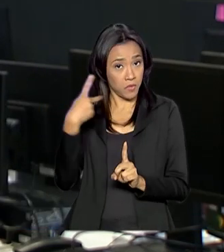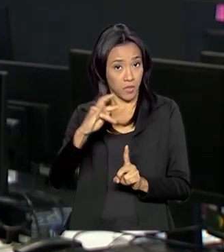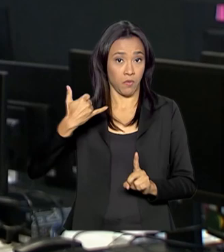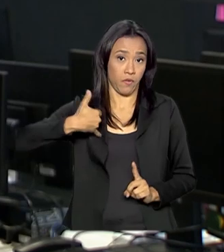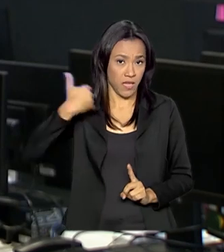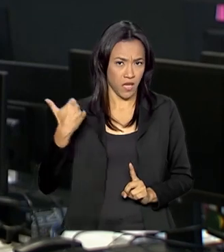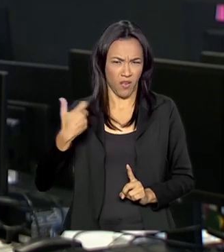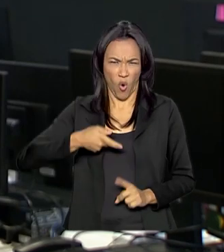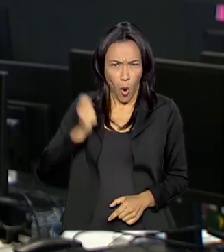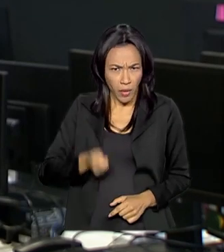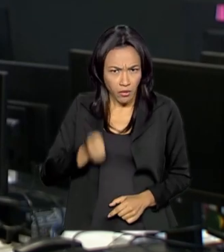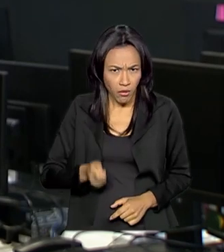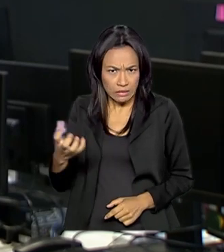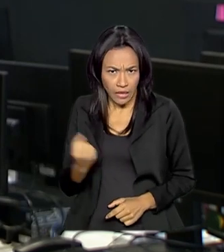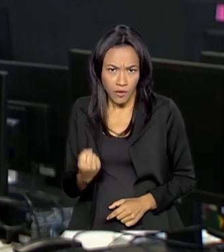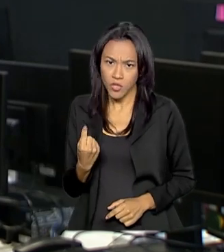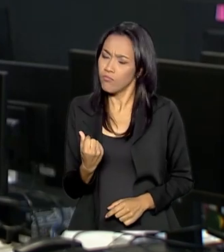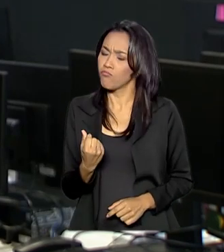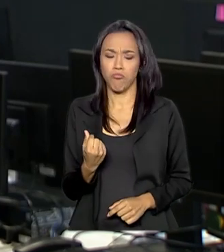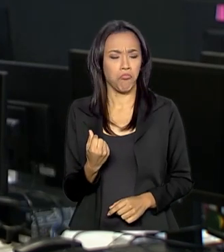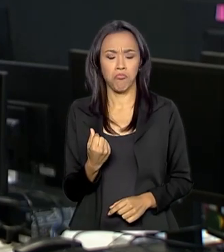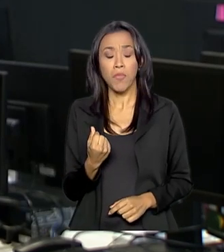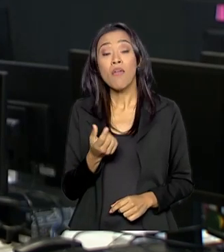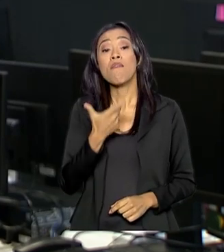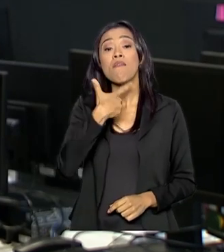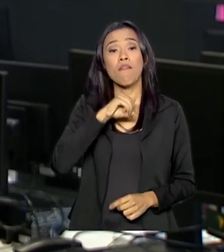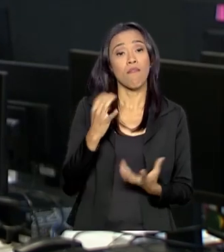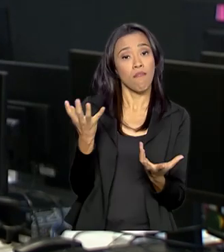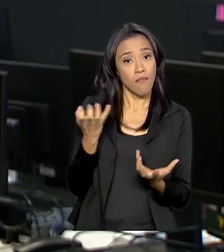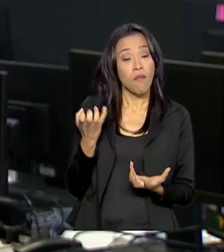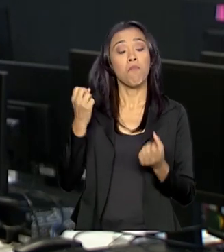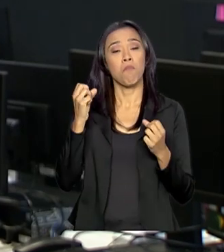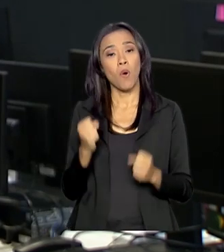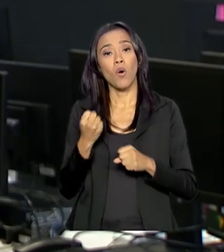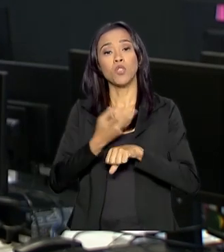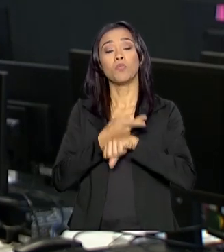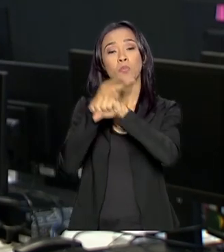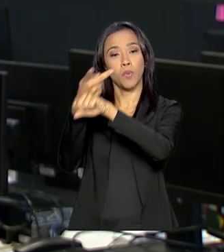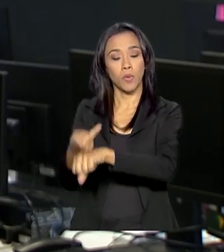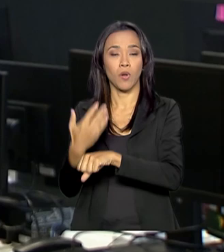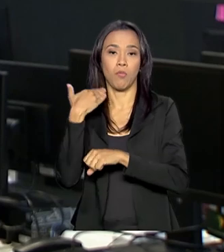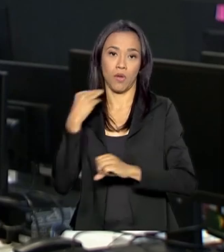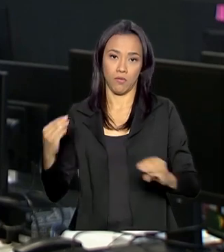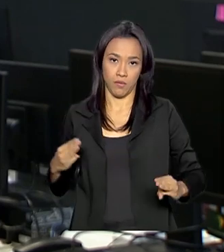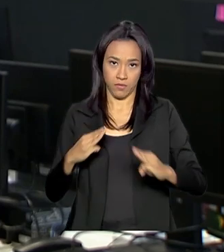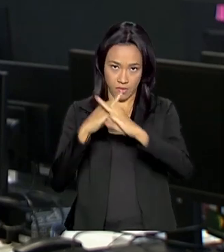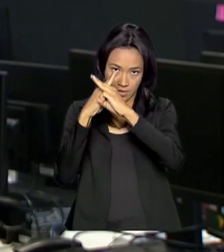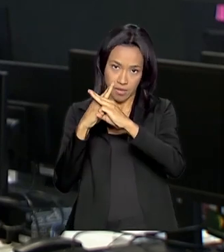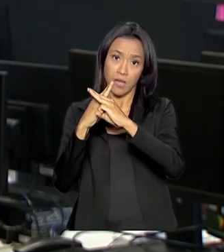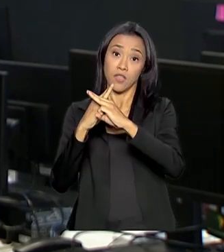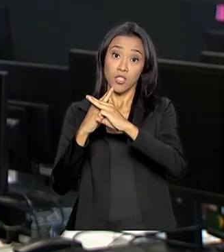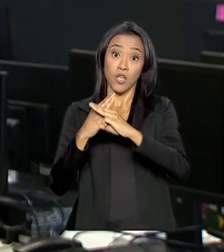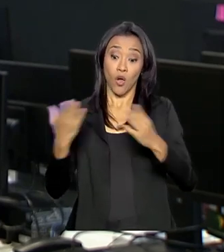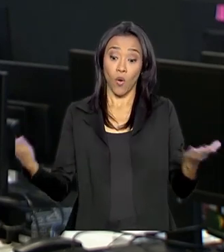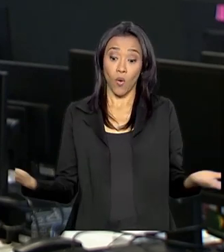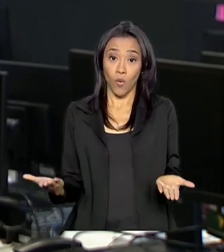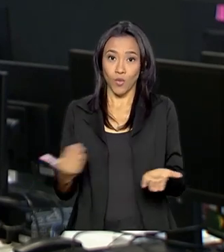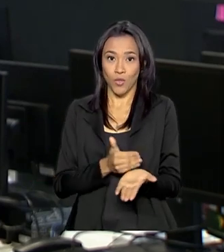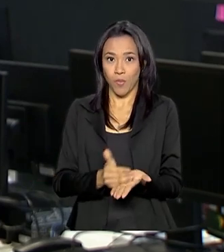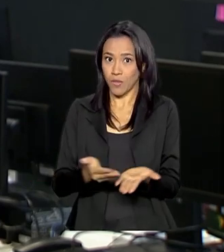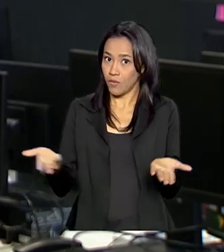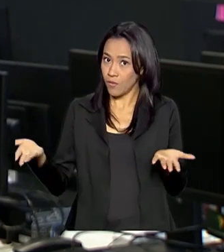não é obrigatório e o trabalhador que desejar realizá-lo já pode informar a Caixa Econômica Federal a partir de hoje.